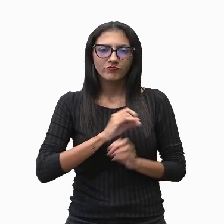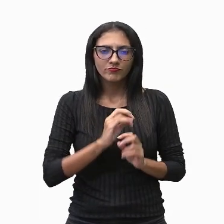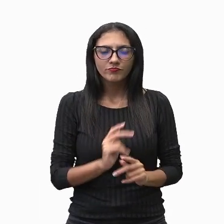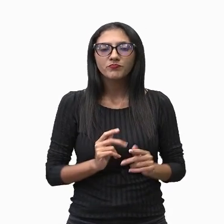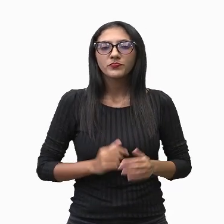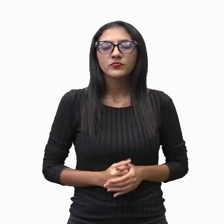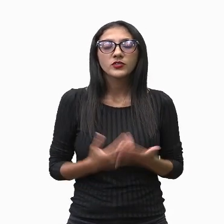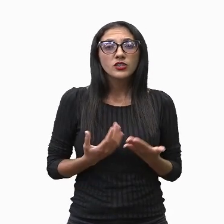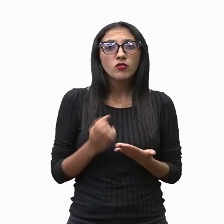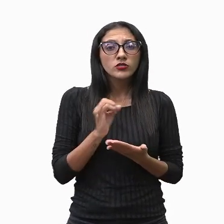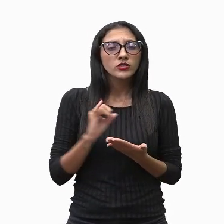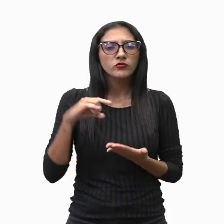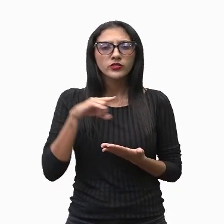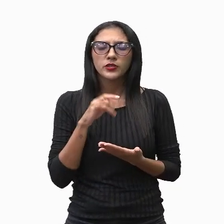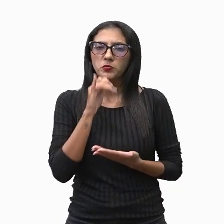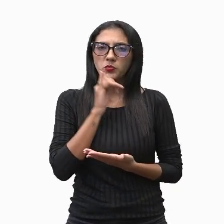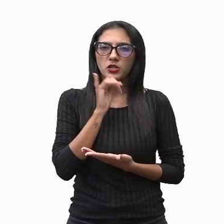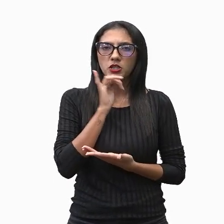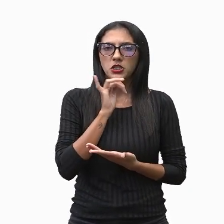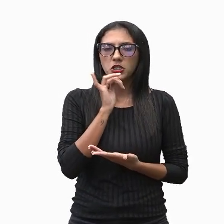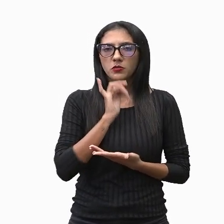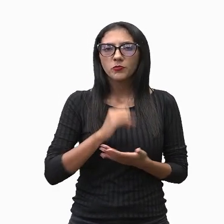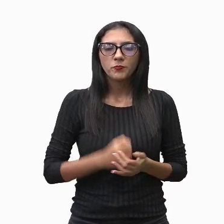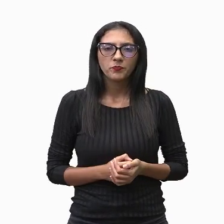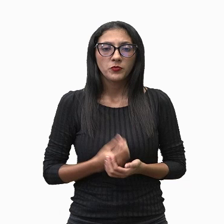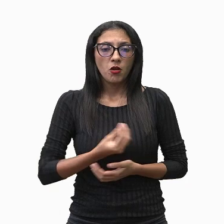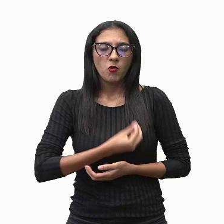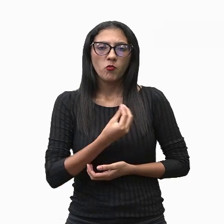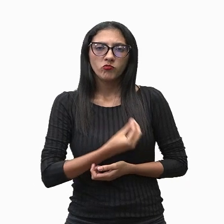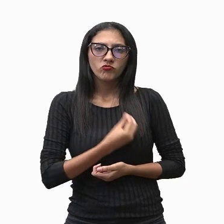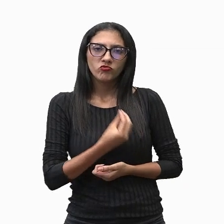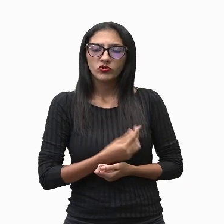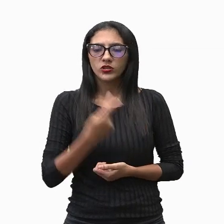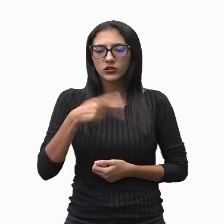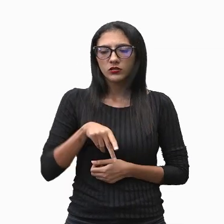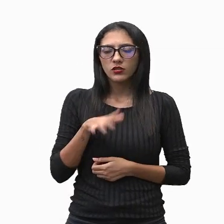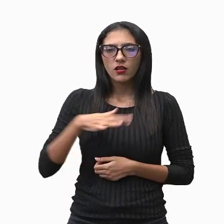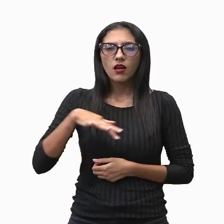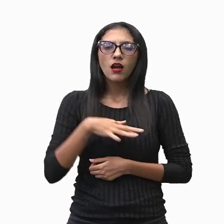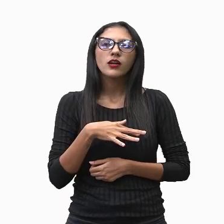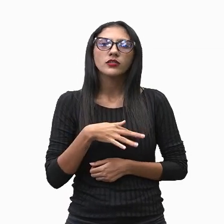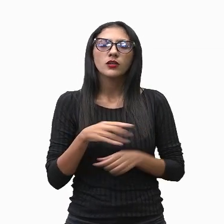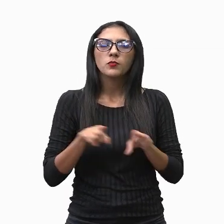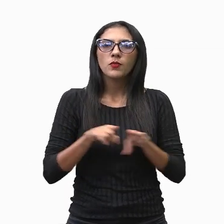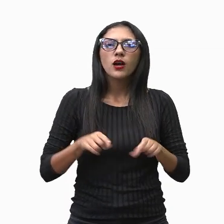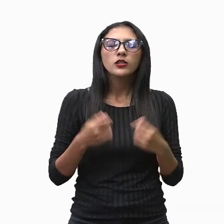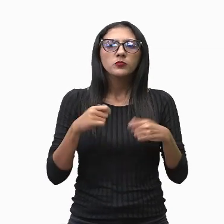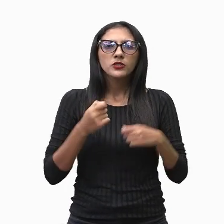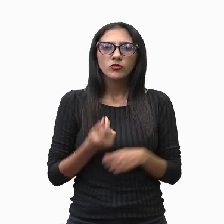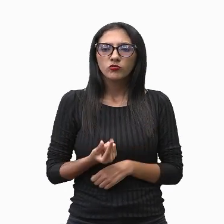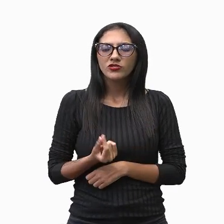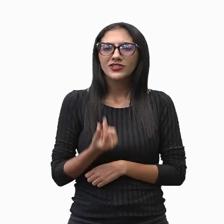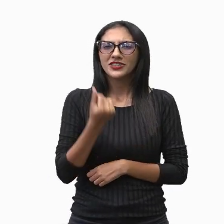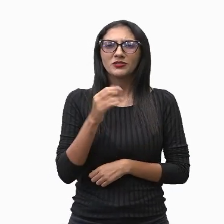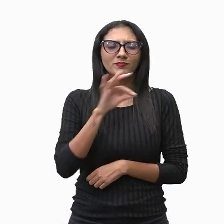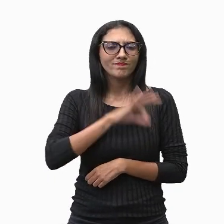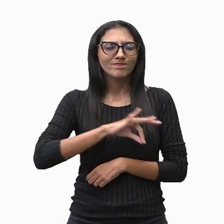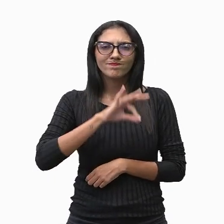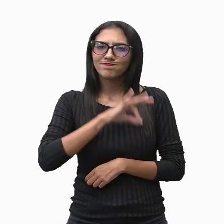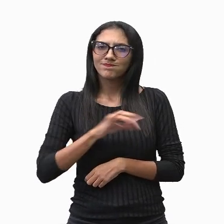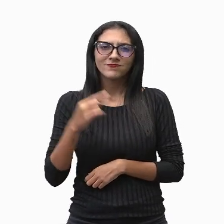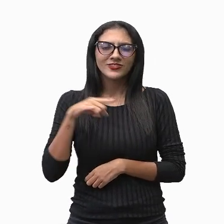Então, se você está aqui, sua família tem uma determinada necessidade de renda, que você não tem como